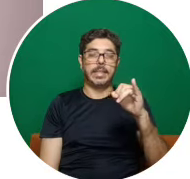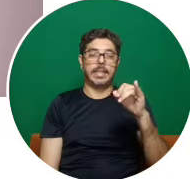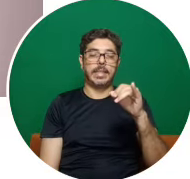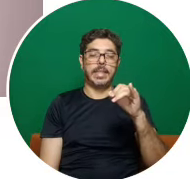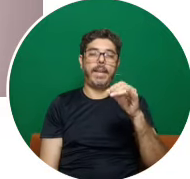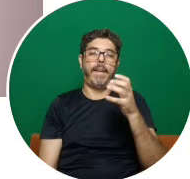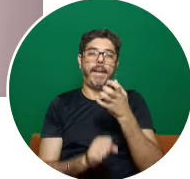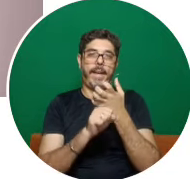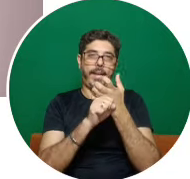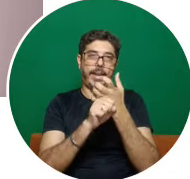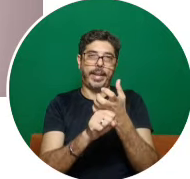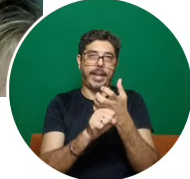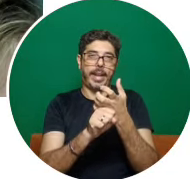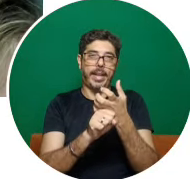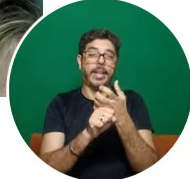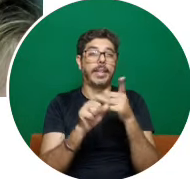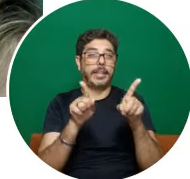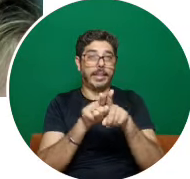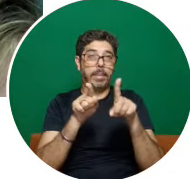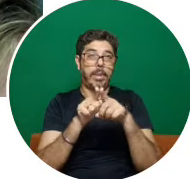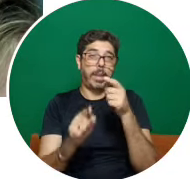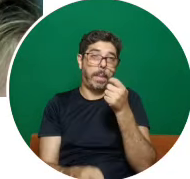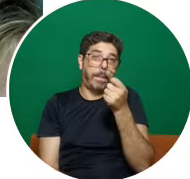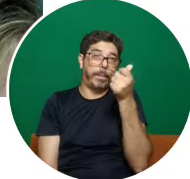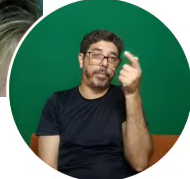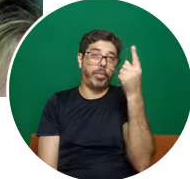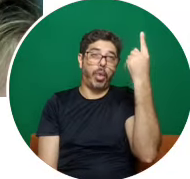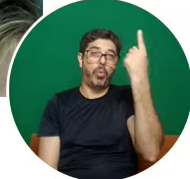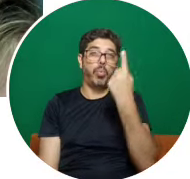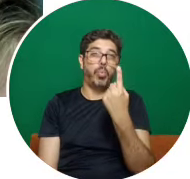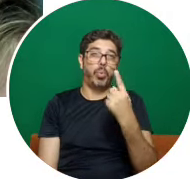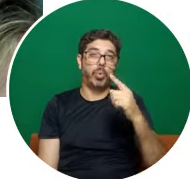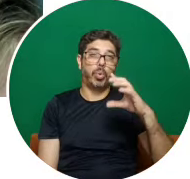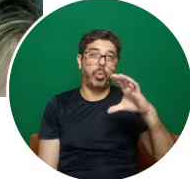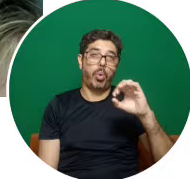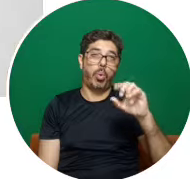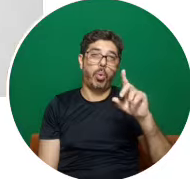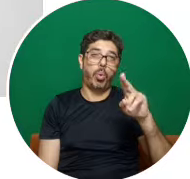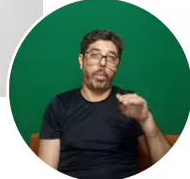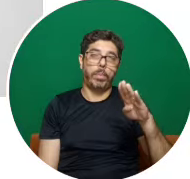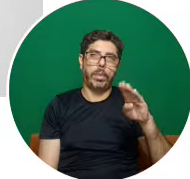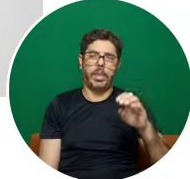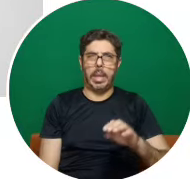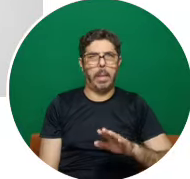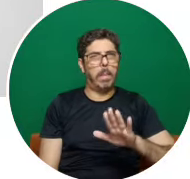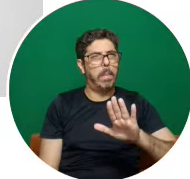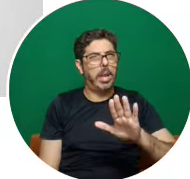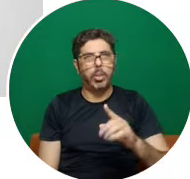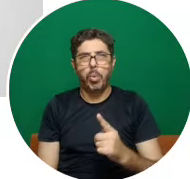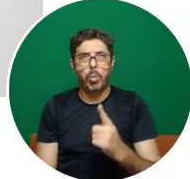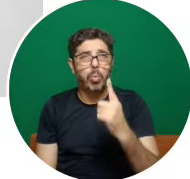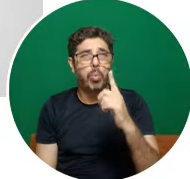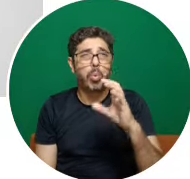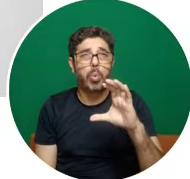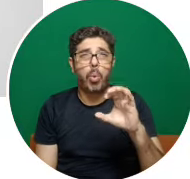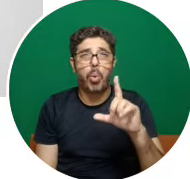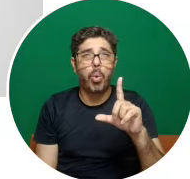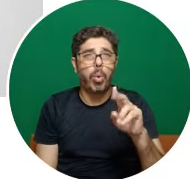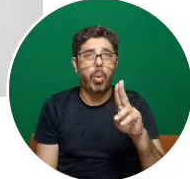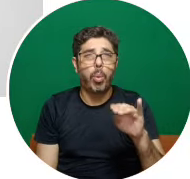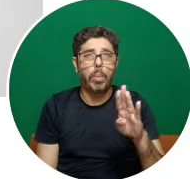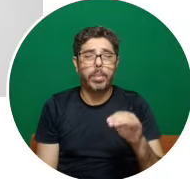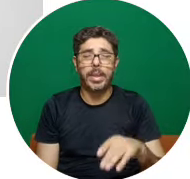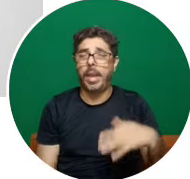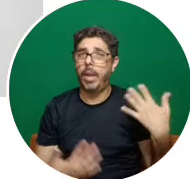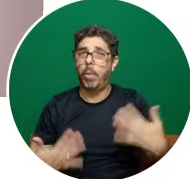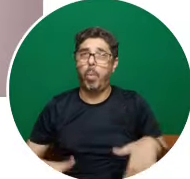carga transferida para o balão fosse um número grande, por exemplo, de 1 Coulomb. Mas como nós vimos, um Coulomb é uma carga grande